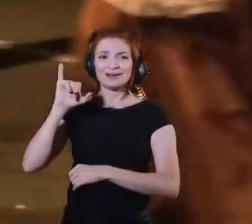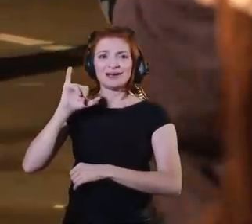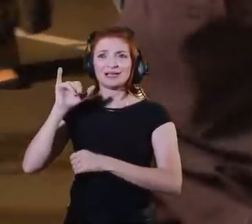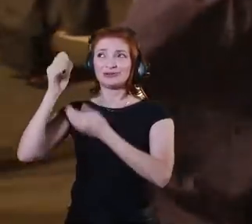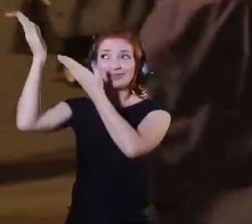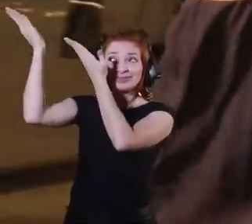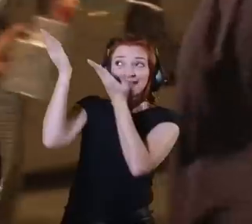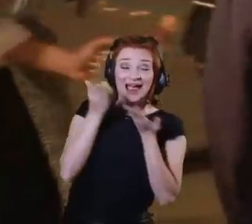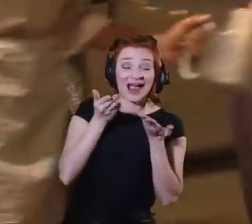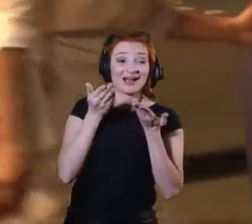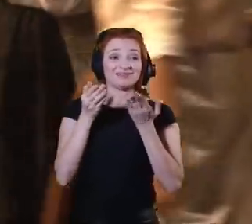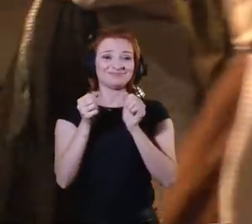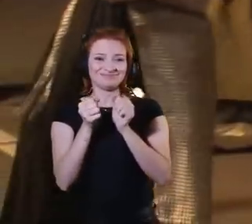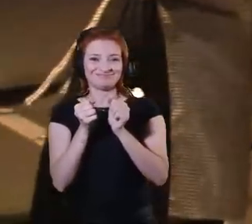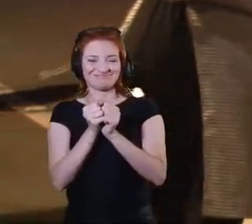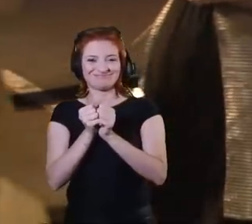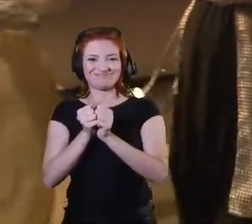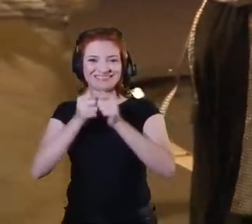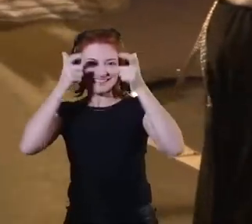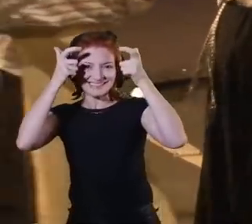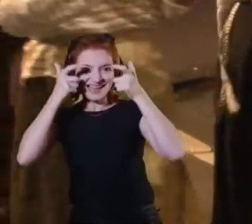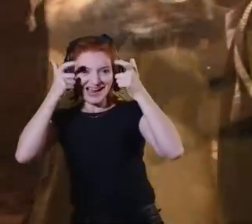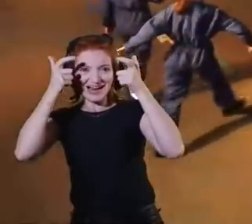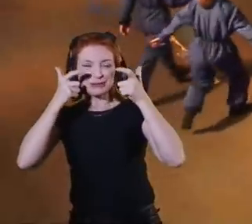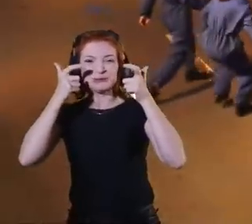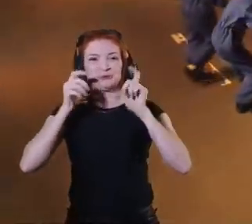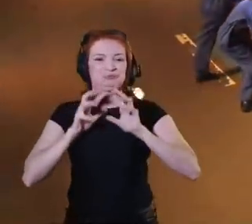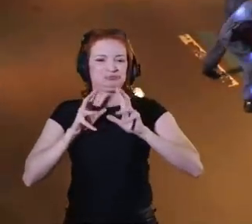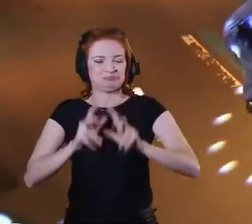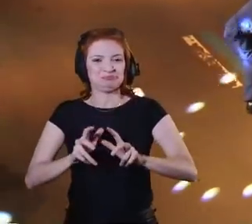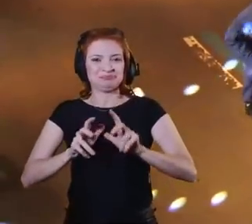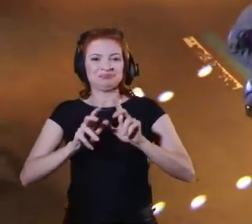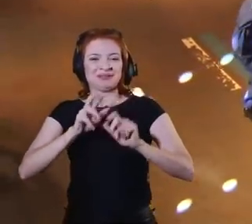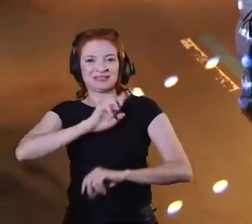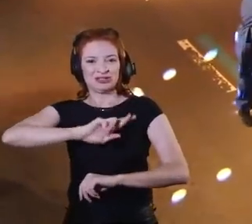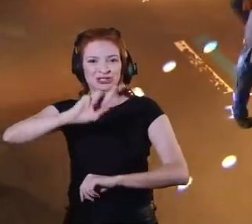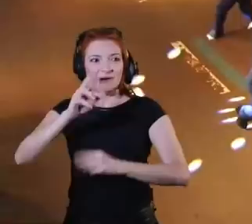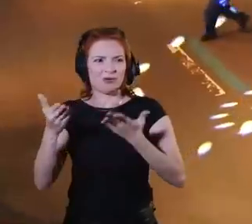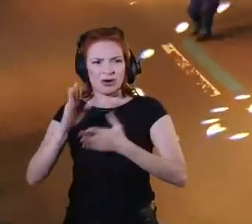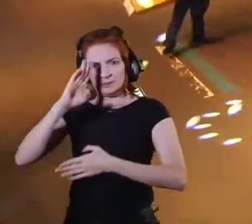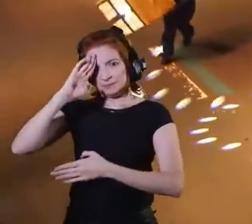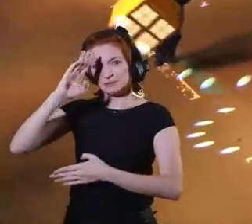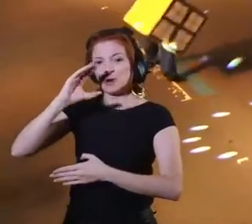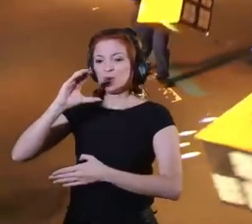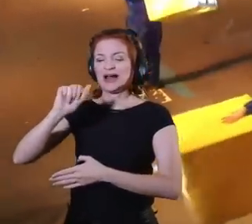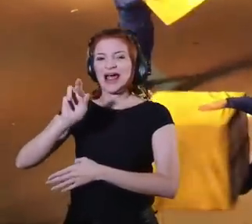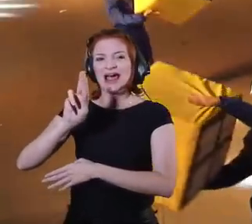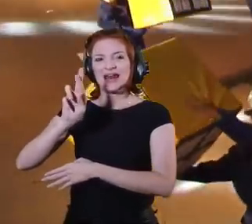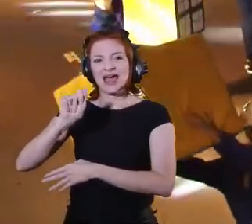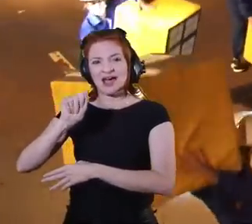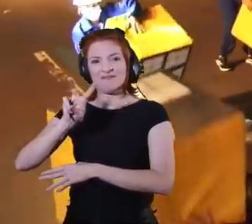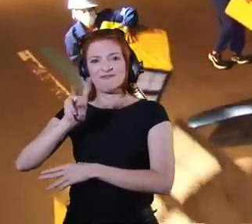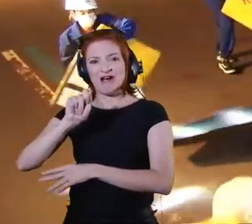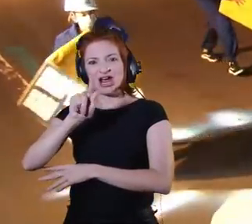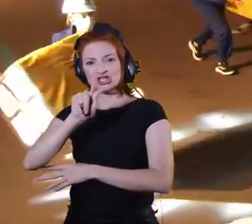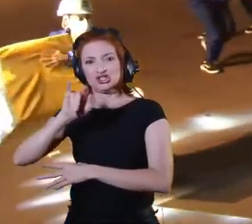padroeiros juntos. Os maiores venerados aqui, Nossa Senhora de Caravaggio e Santo Antônio. Nossa Senhora de Caravaggio já vai para a Romaria